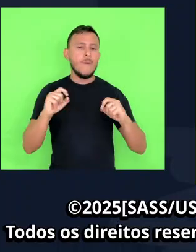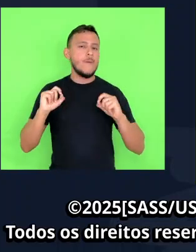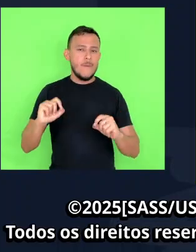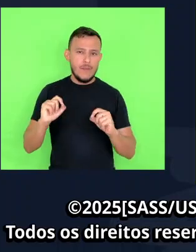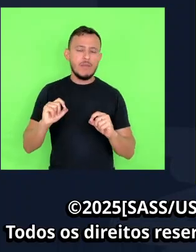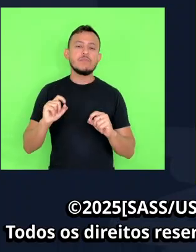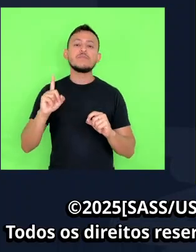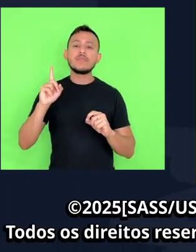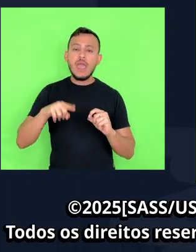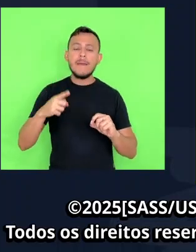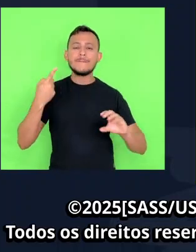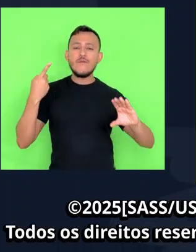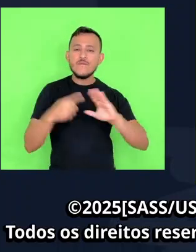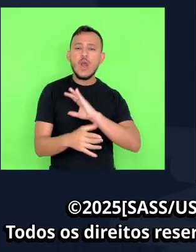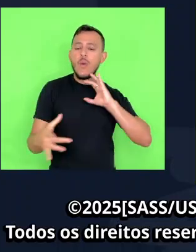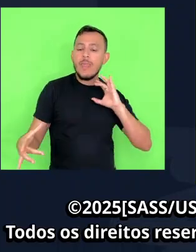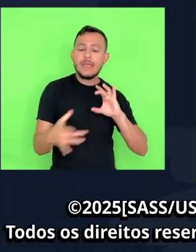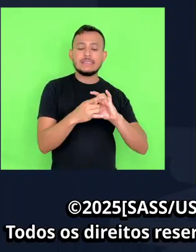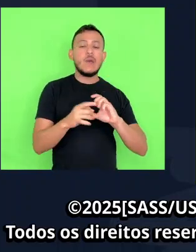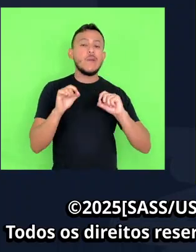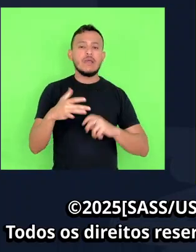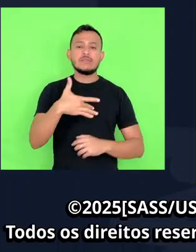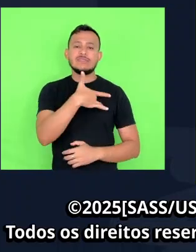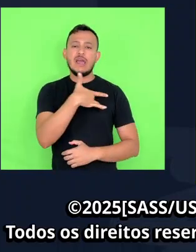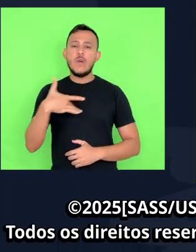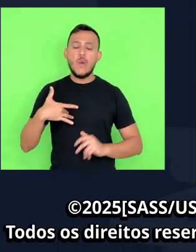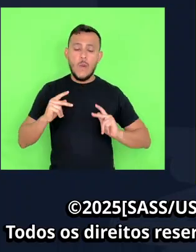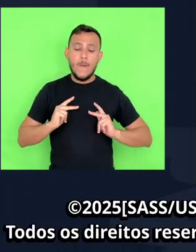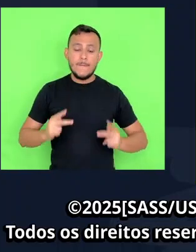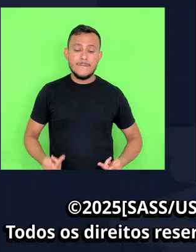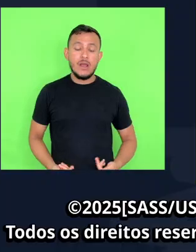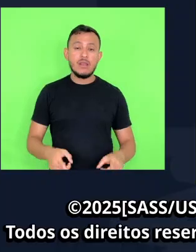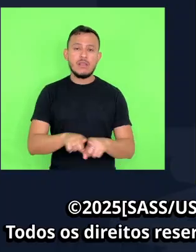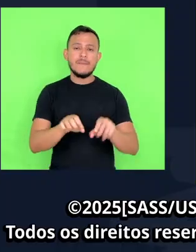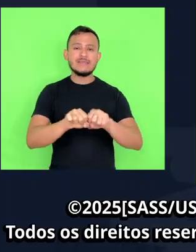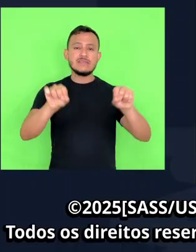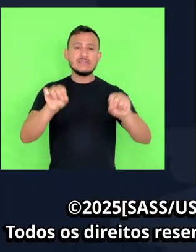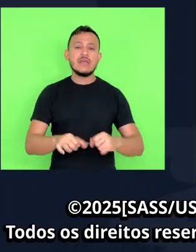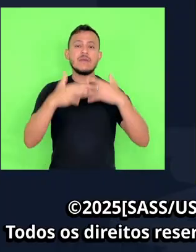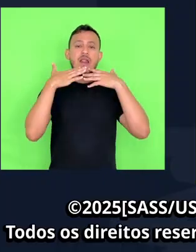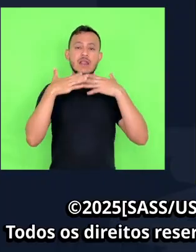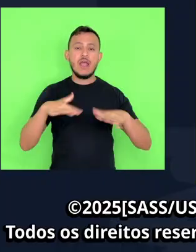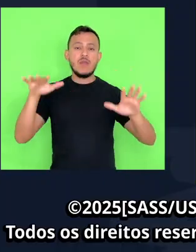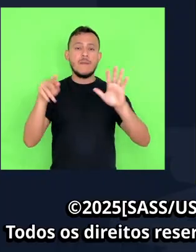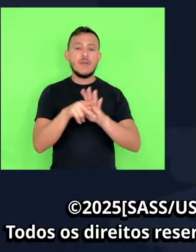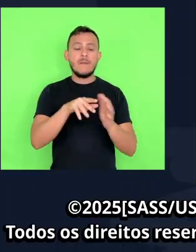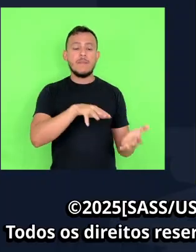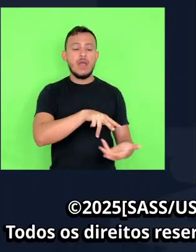profunda interconexão entre saúde humana e sistemas naturais do planeta